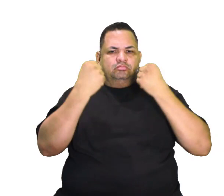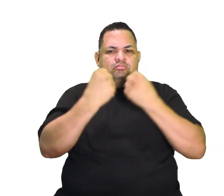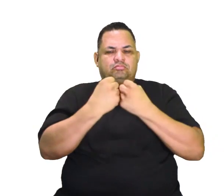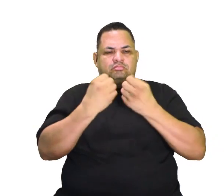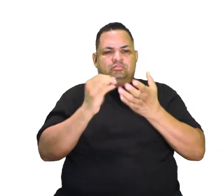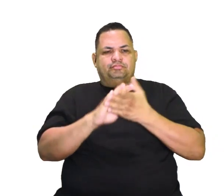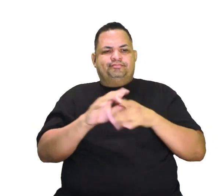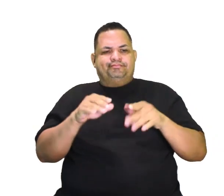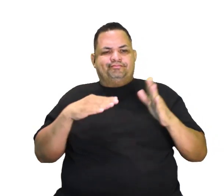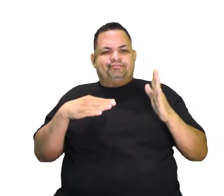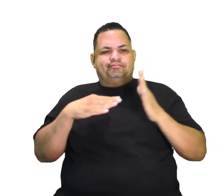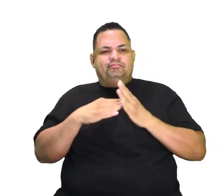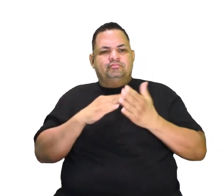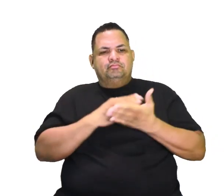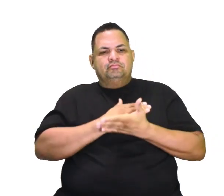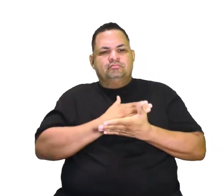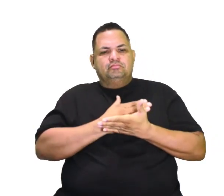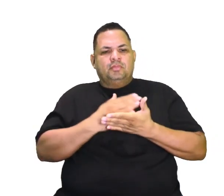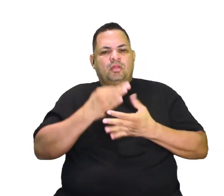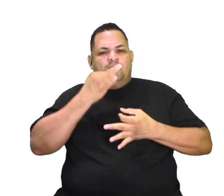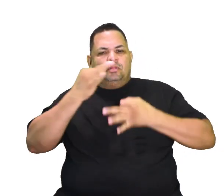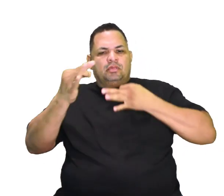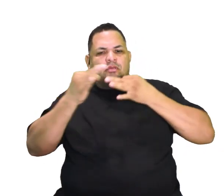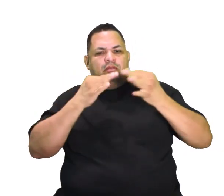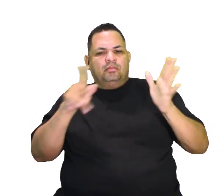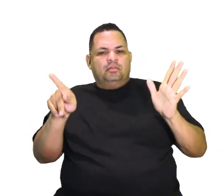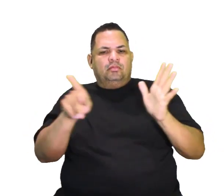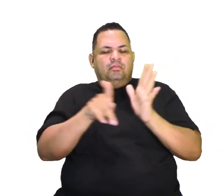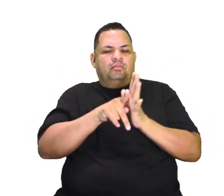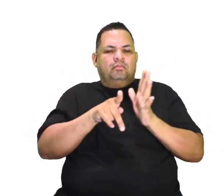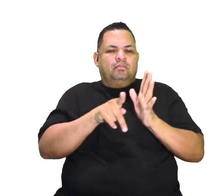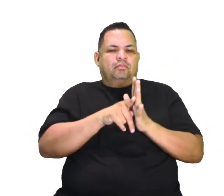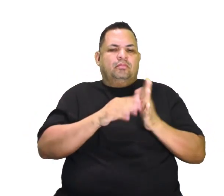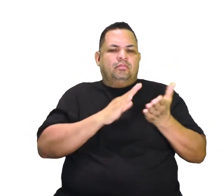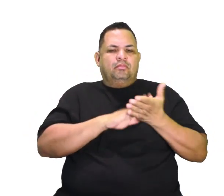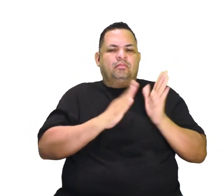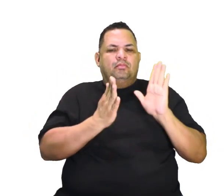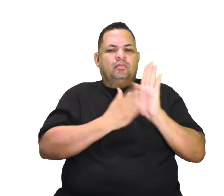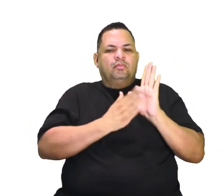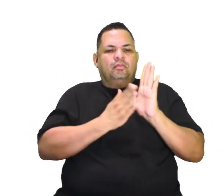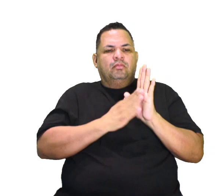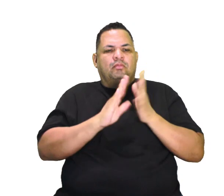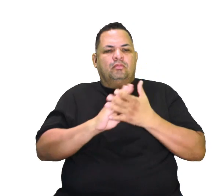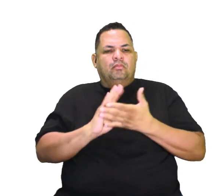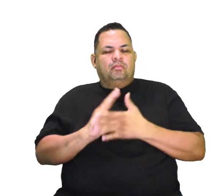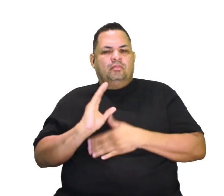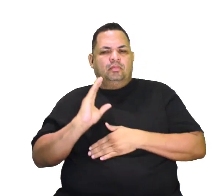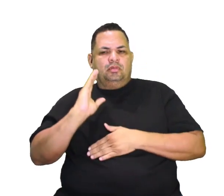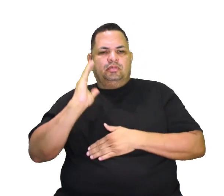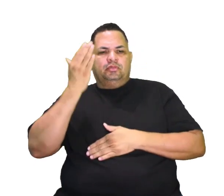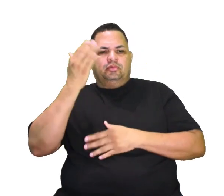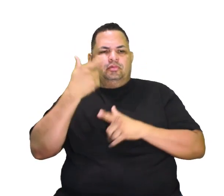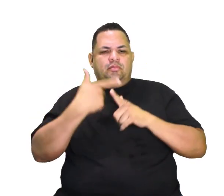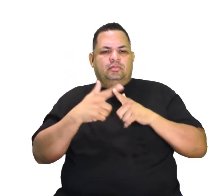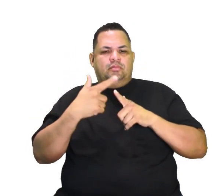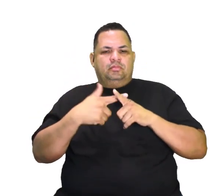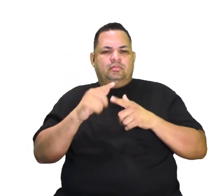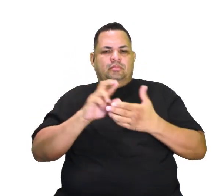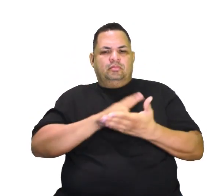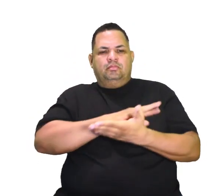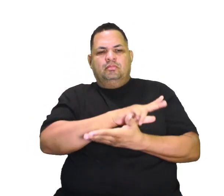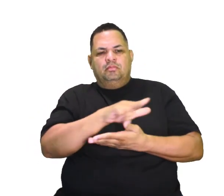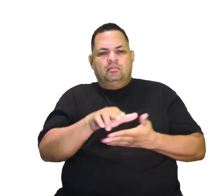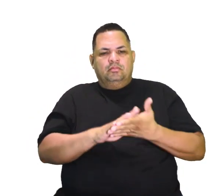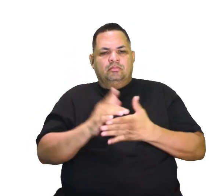seminários, até tomar iniciativas críticas, propor soluções alternativas para problemas